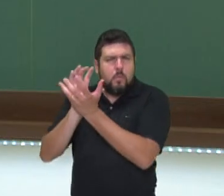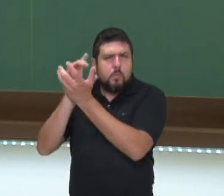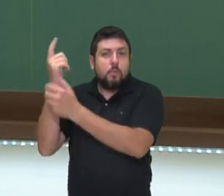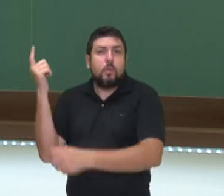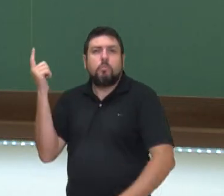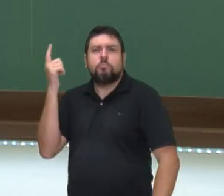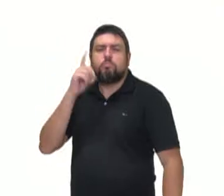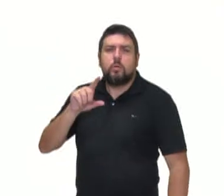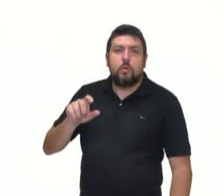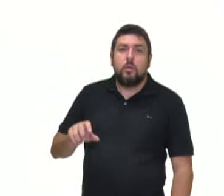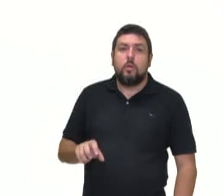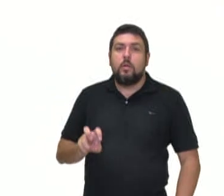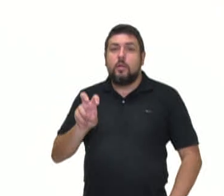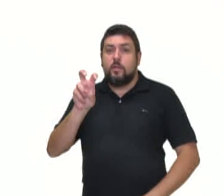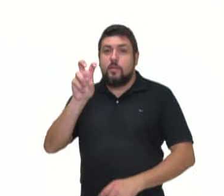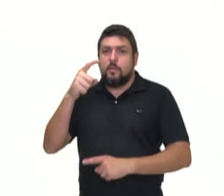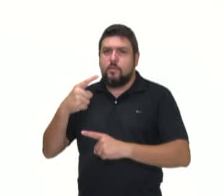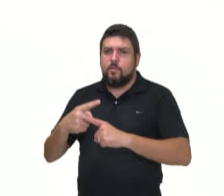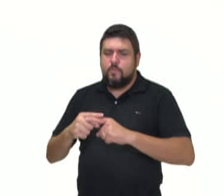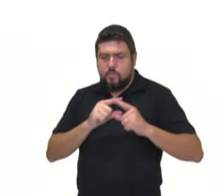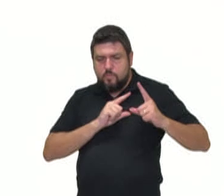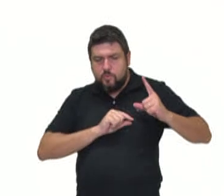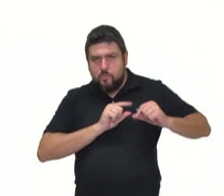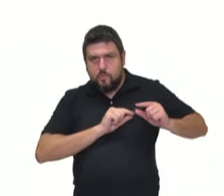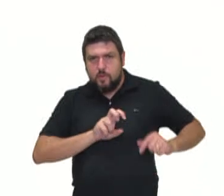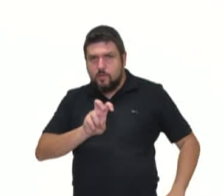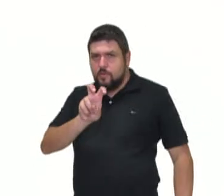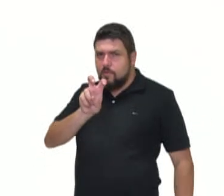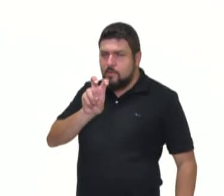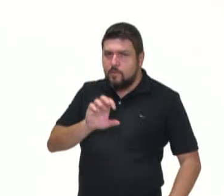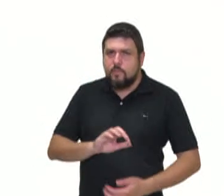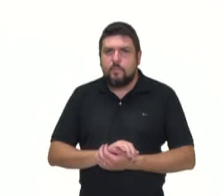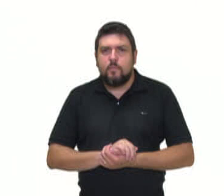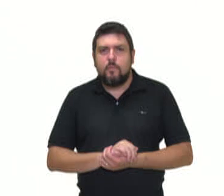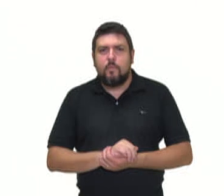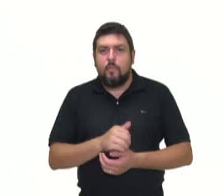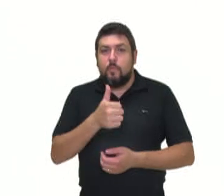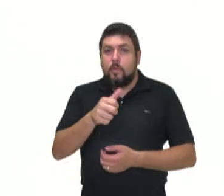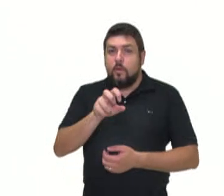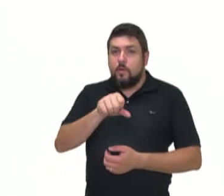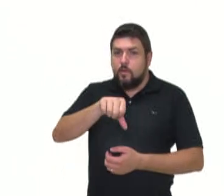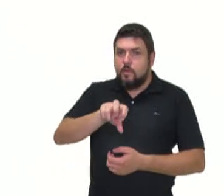5 vezes. Em 1958, na Suécia, né?